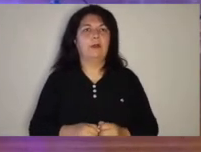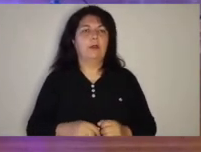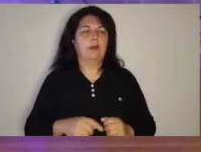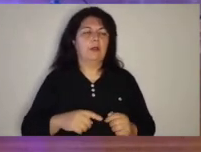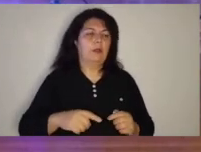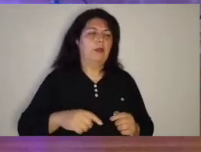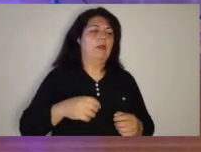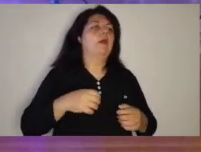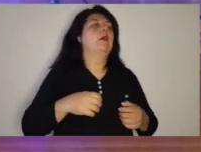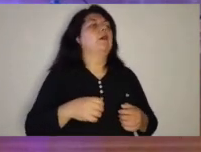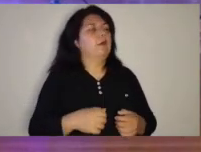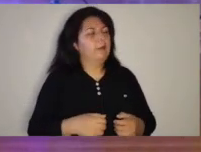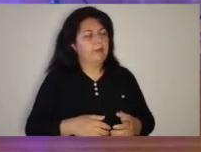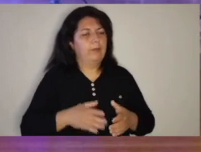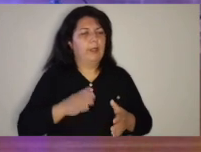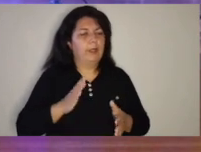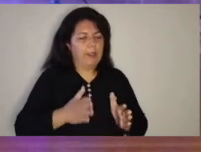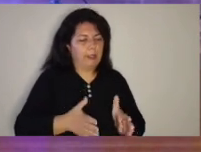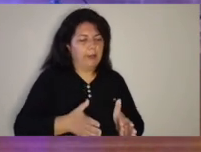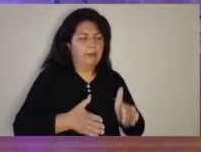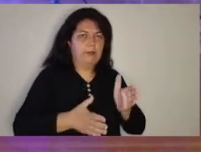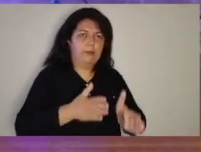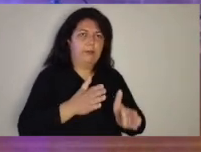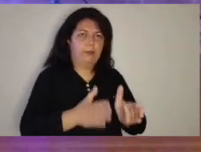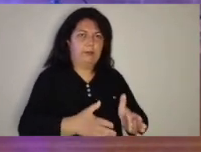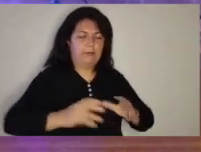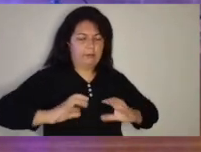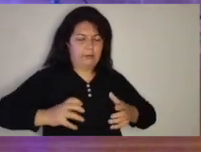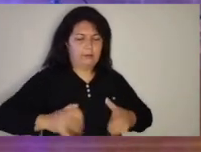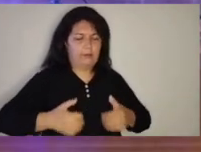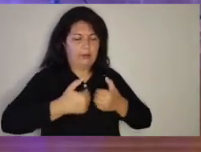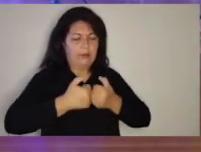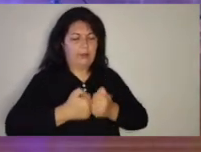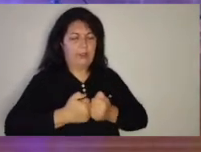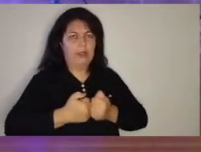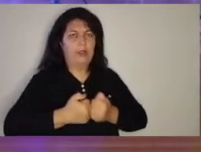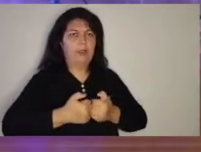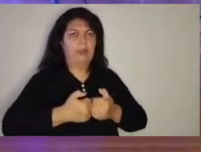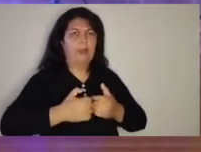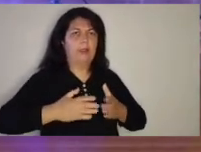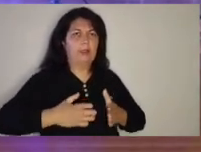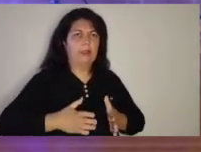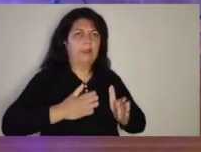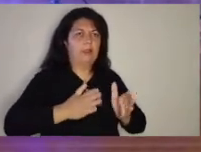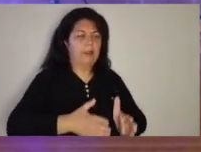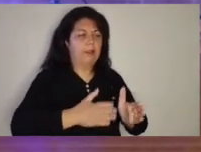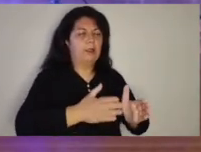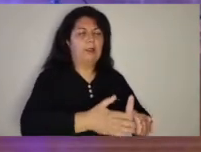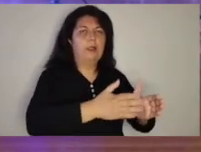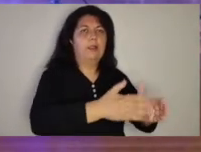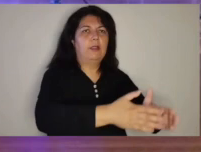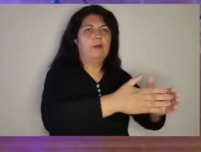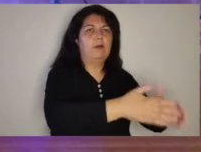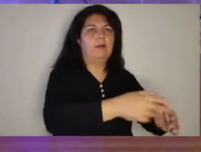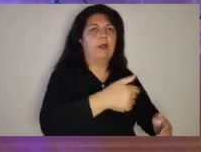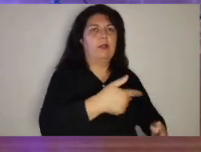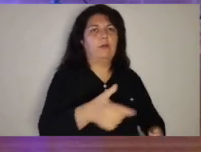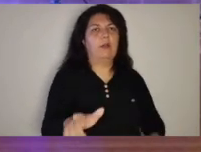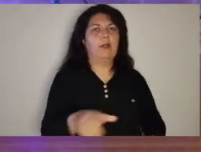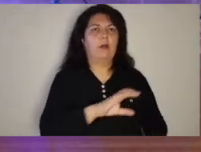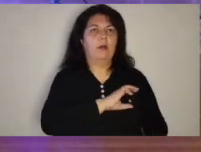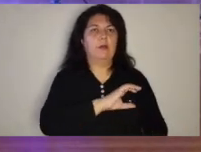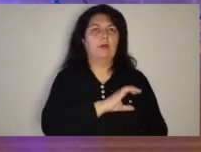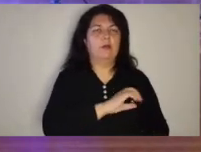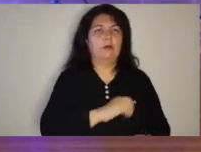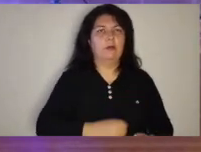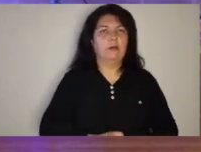tem os levitas, que eles vão saber o que fazer. Aí falavam, daí ligaram lá, vem aqui buscar a arca, que está dando trabalho aqui,